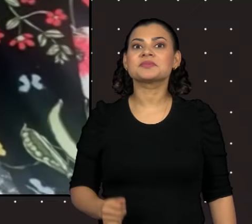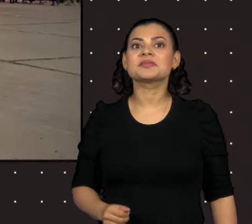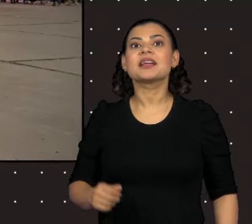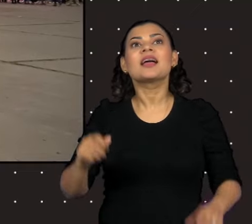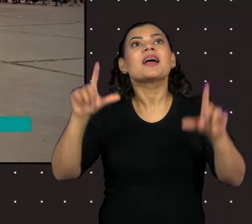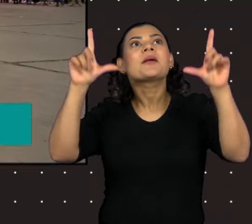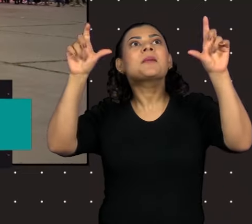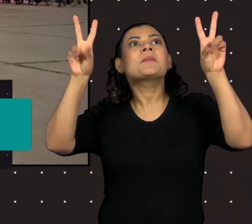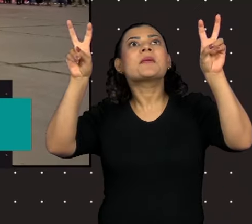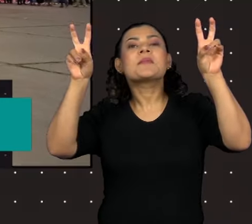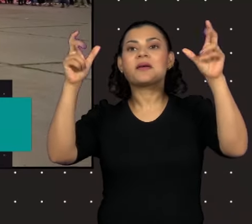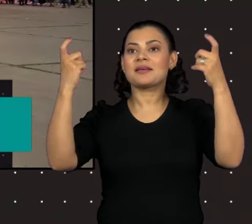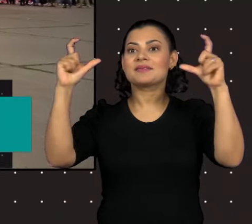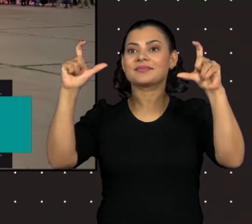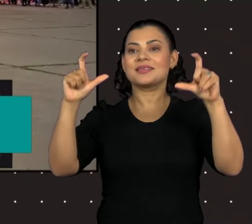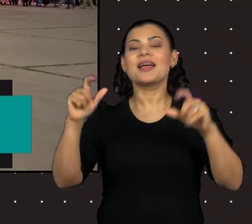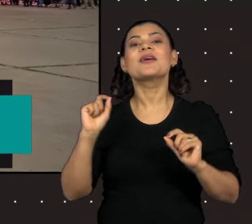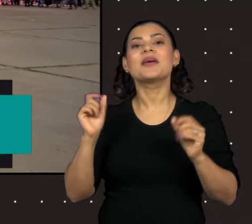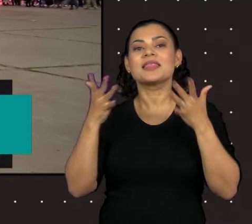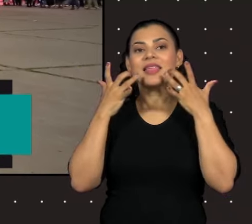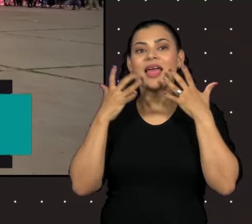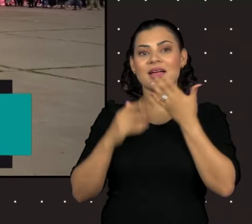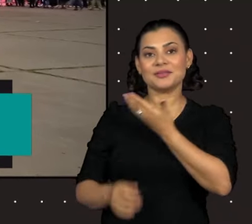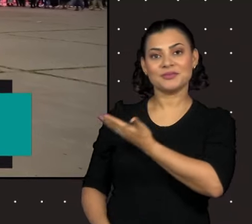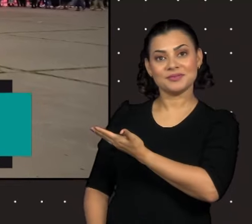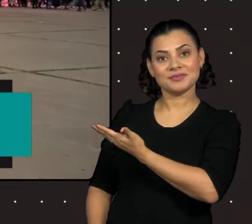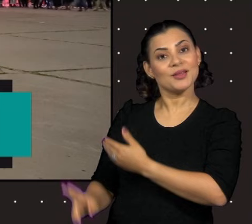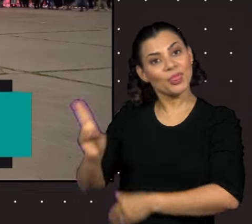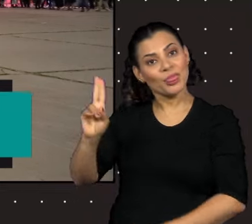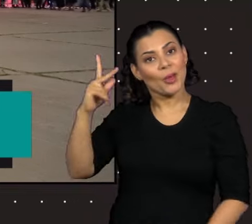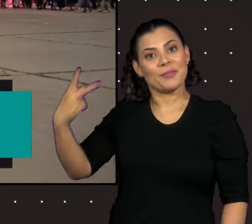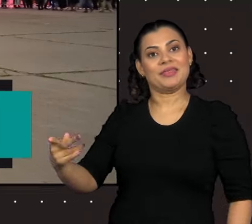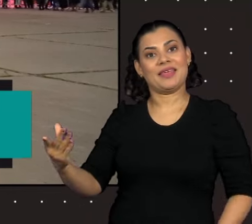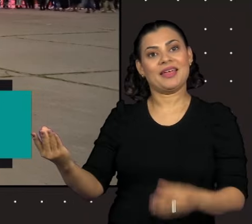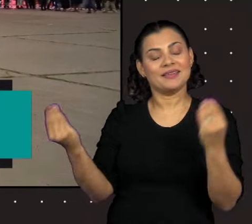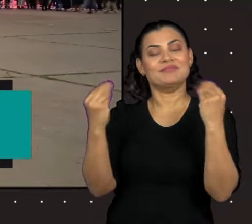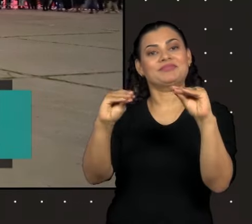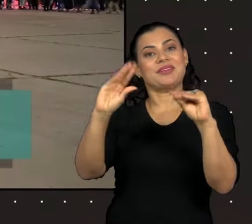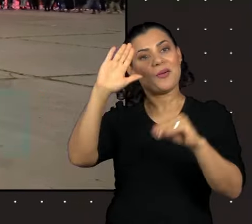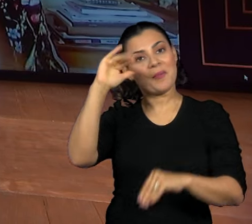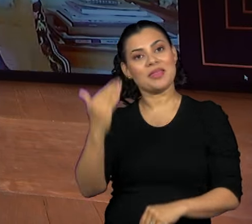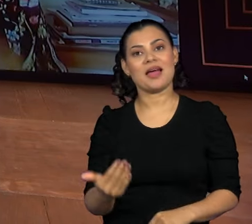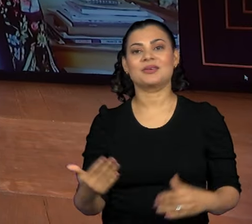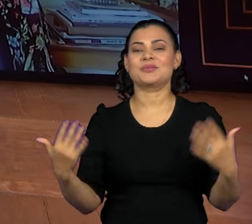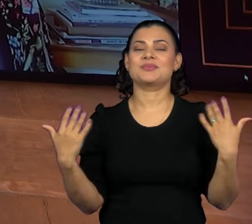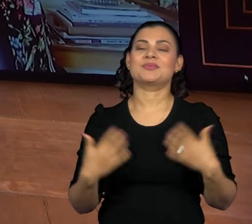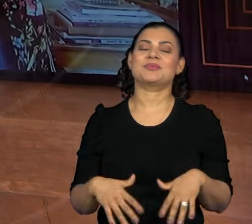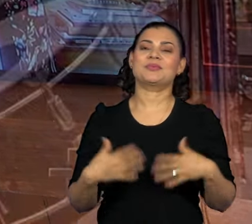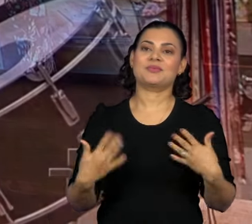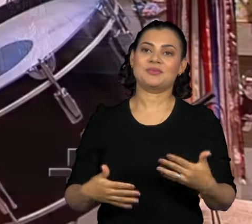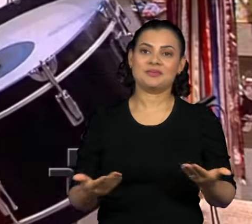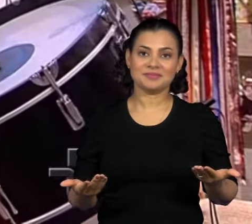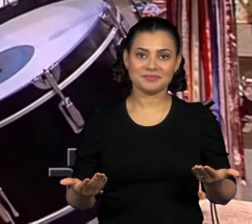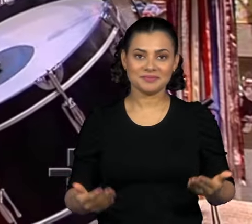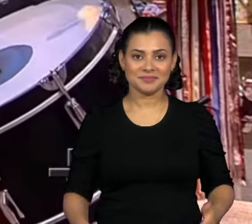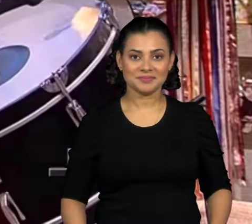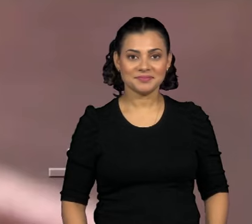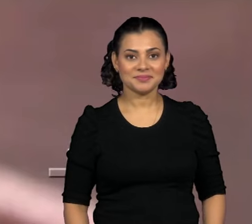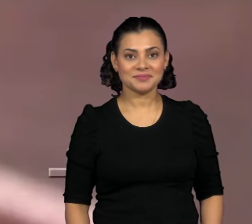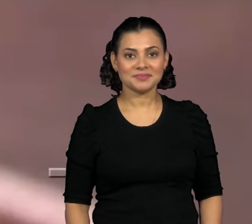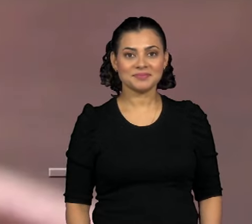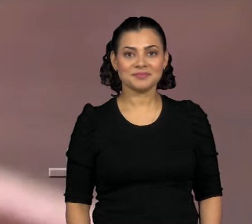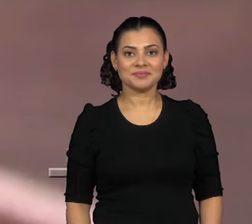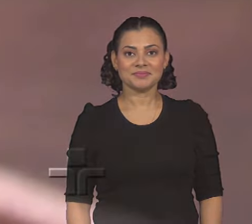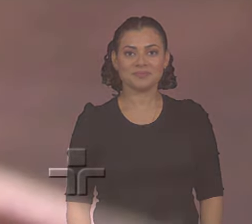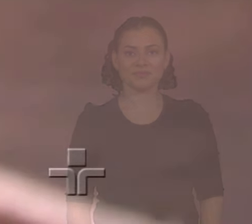Mendonça. Ah, eu fiquei muito emocionado. Que demais. Muito emocionado. Ele chegou a ganhar uma mulher. O Vivo Cordão Encarnado. É